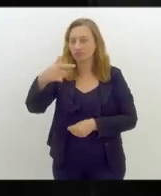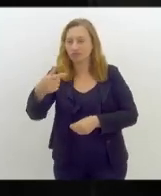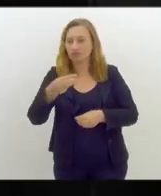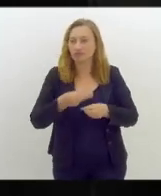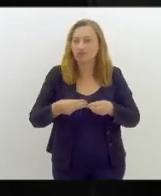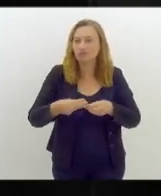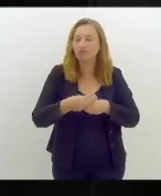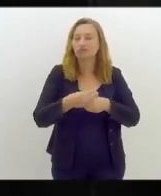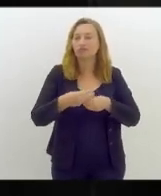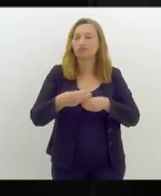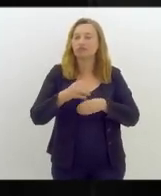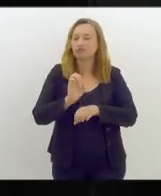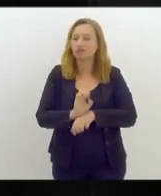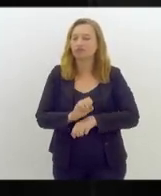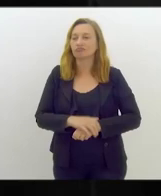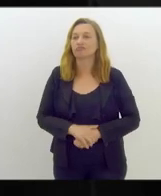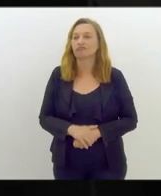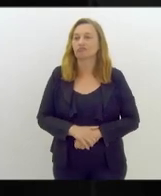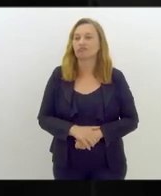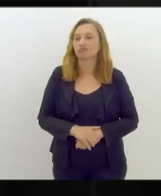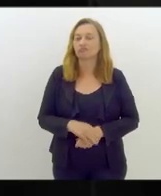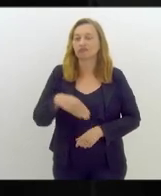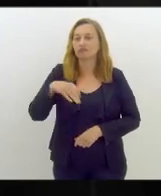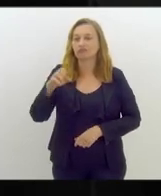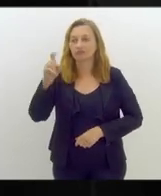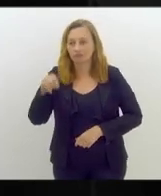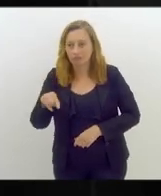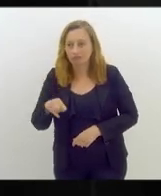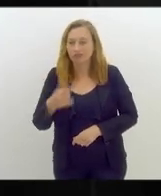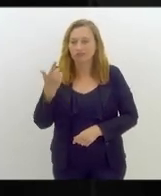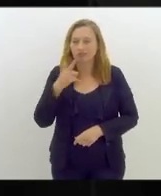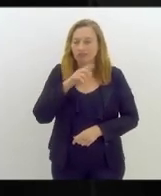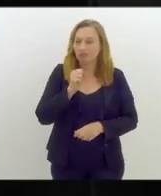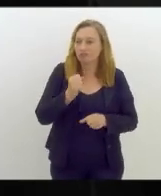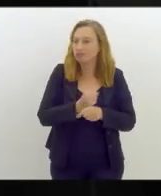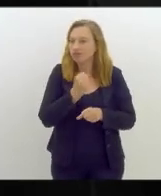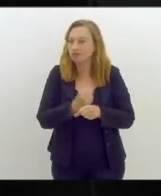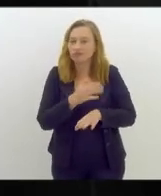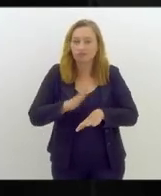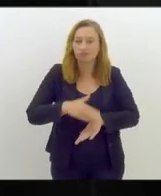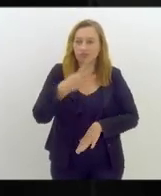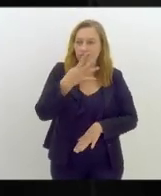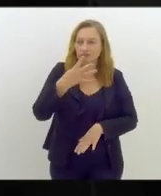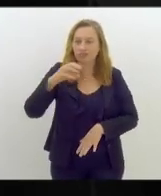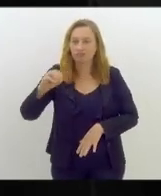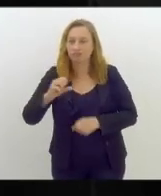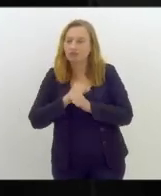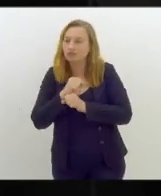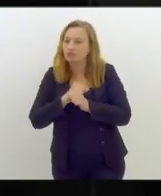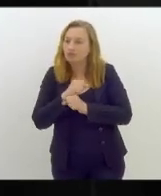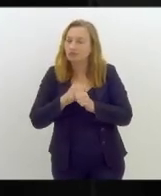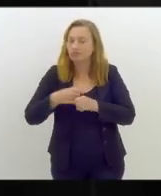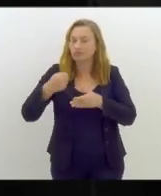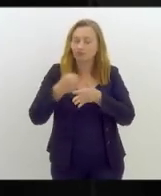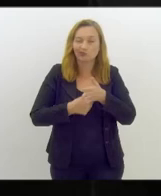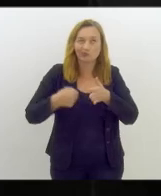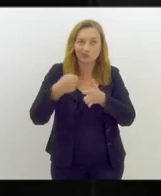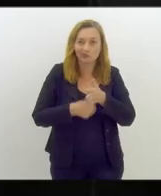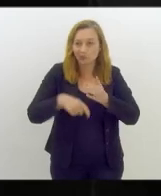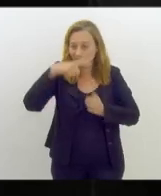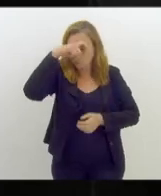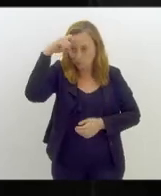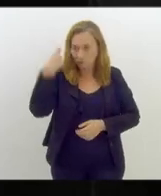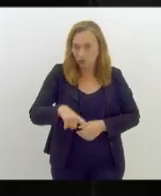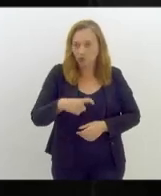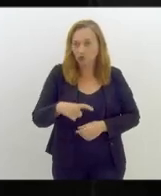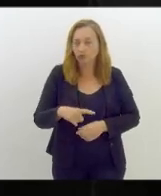Estado foram beneficiados. Macaé conseguiu obras que há mais de 40 anos eram a luta. A duplicação